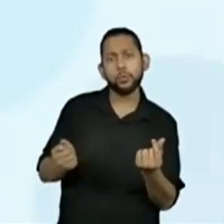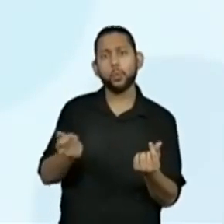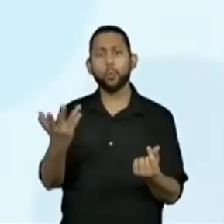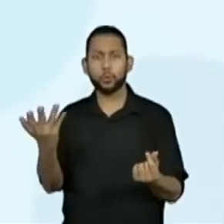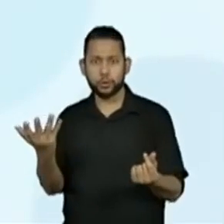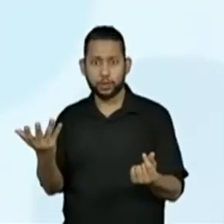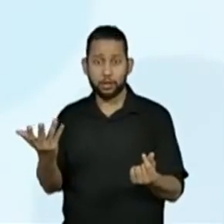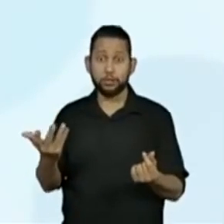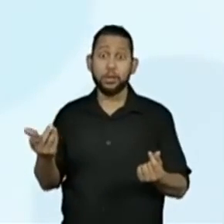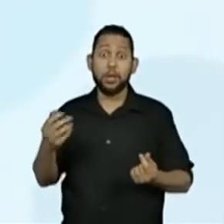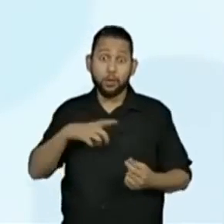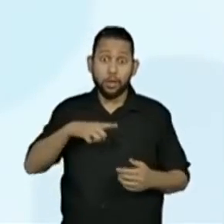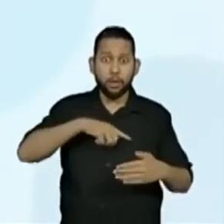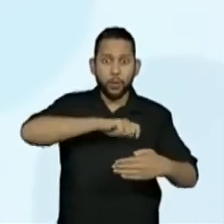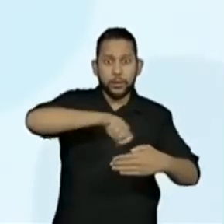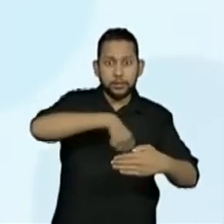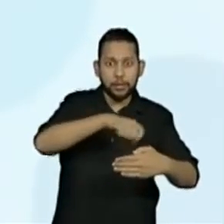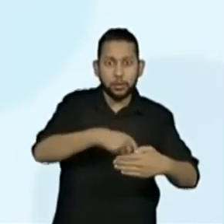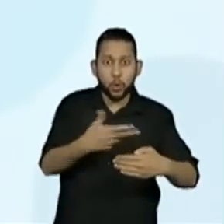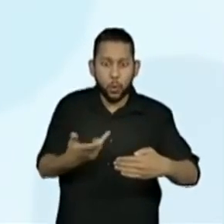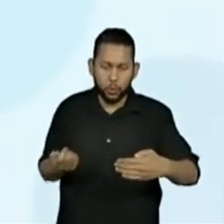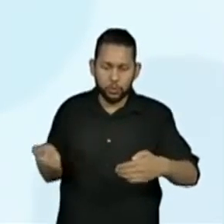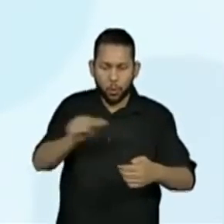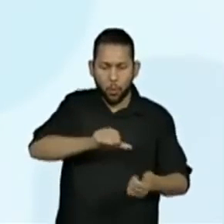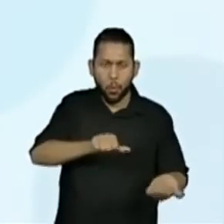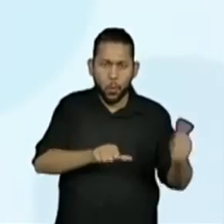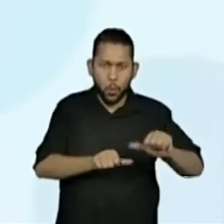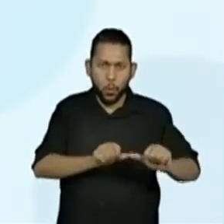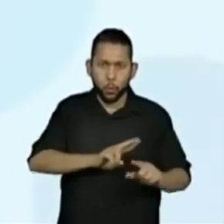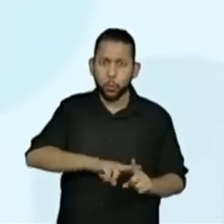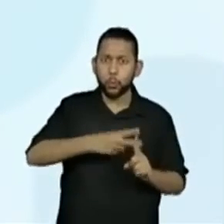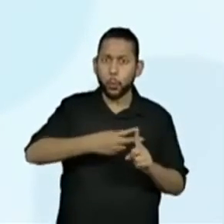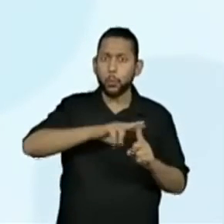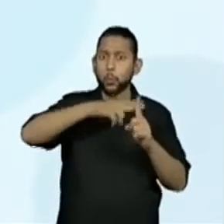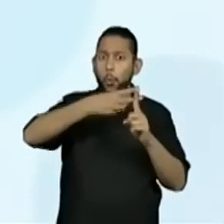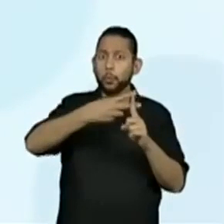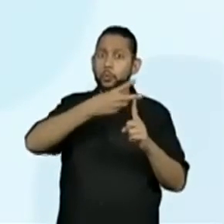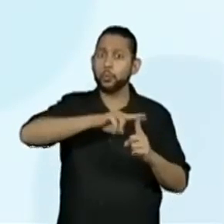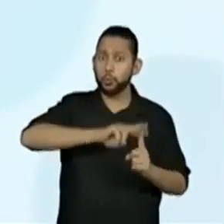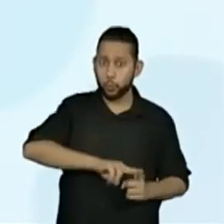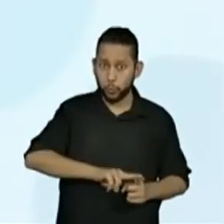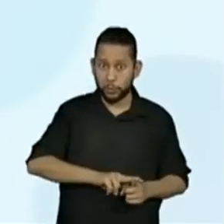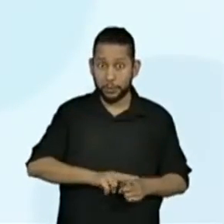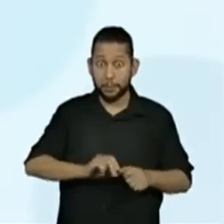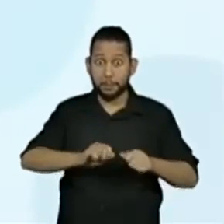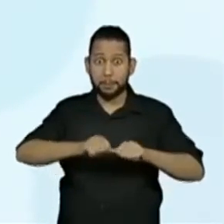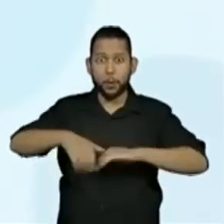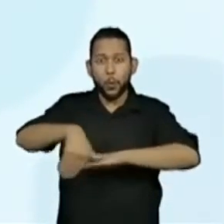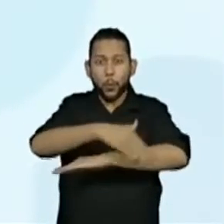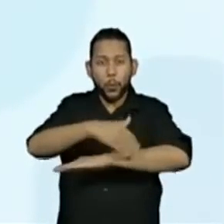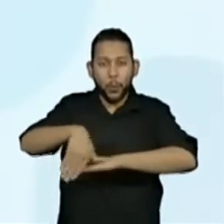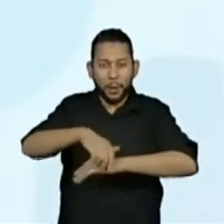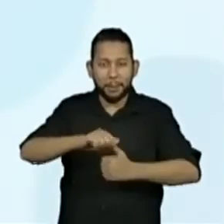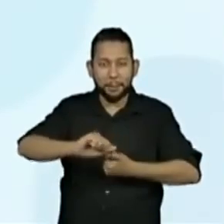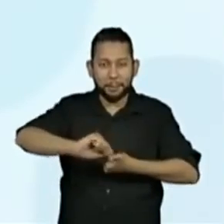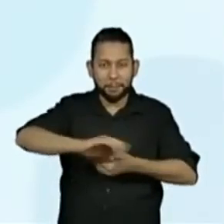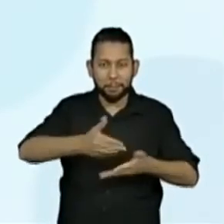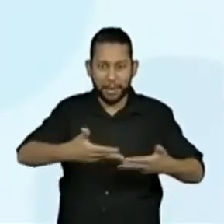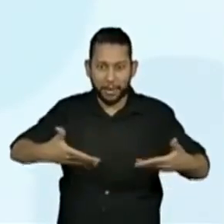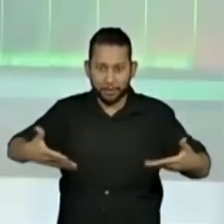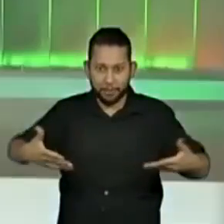de ingredientes de receitas ampliar ou reduzir escala em mapas entre outros